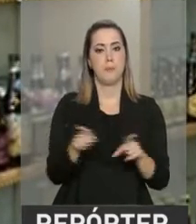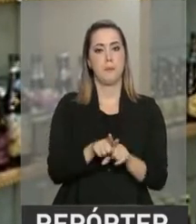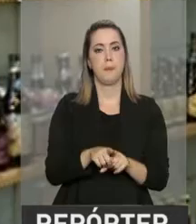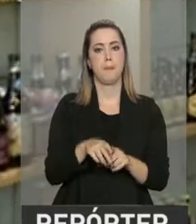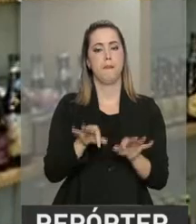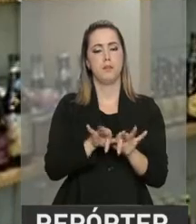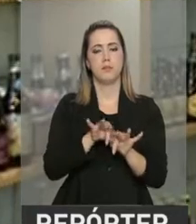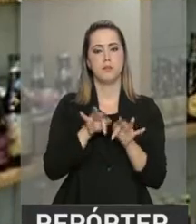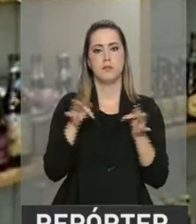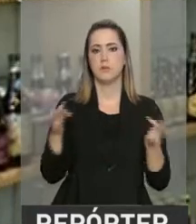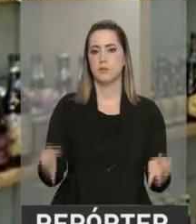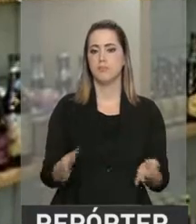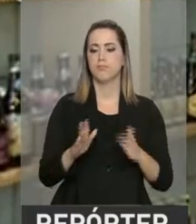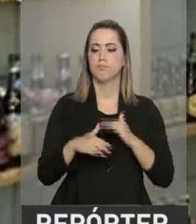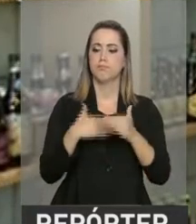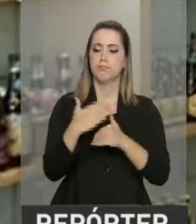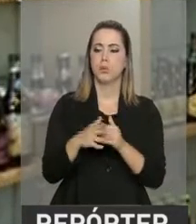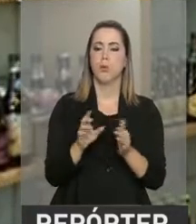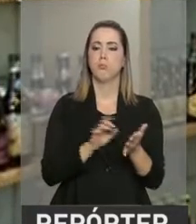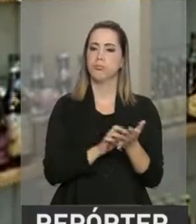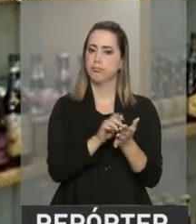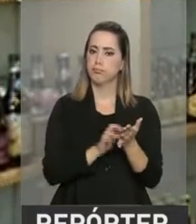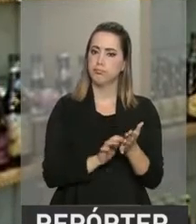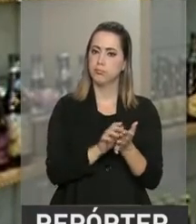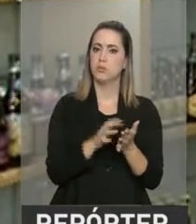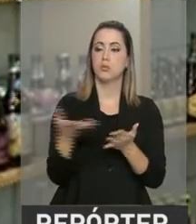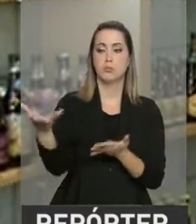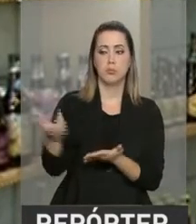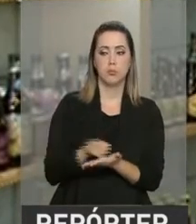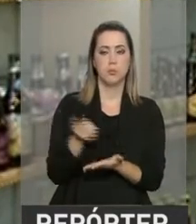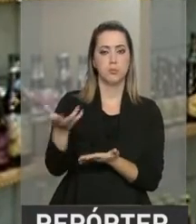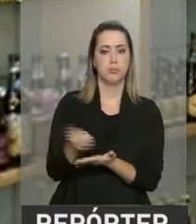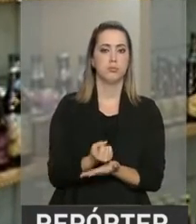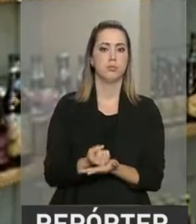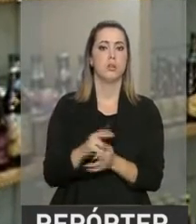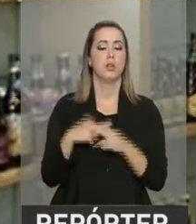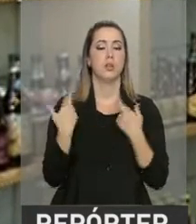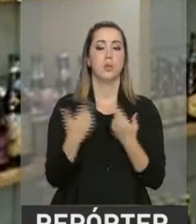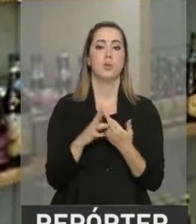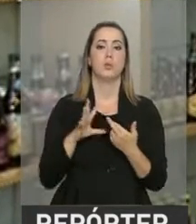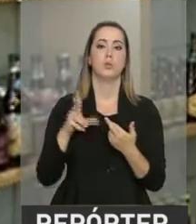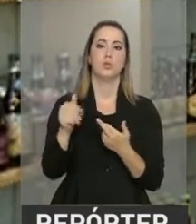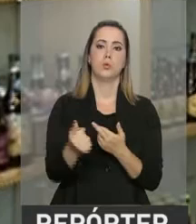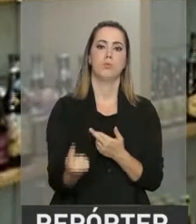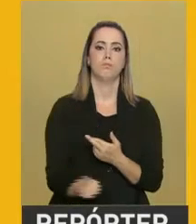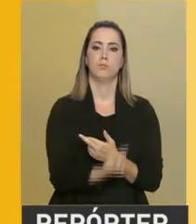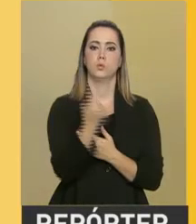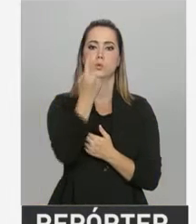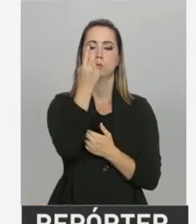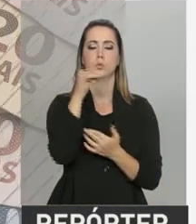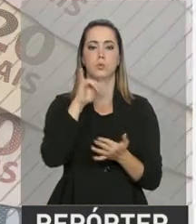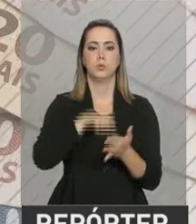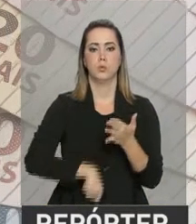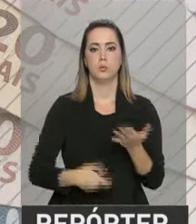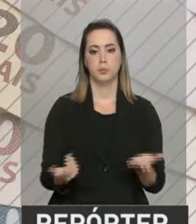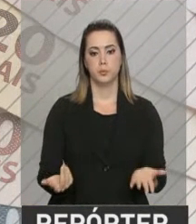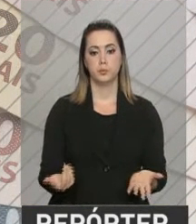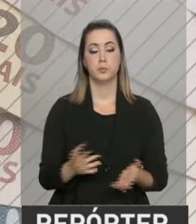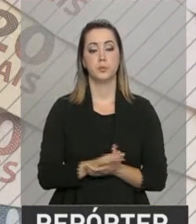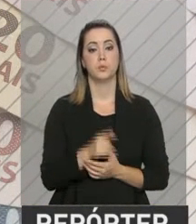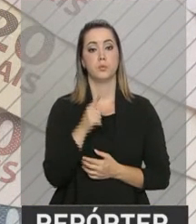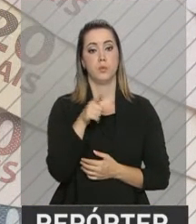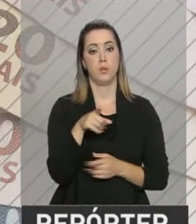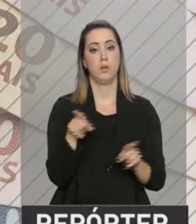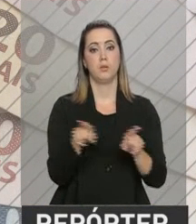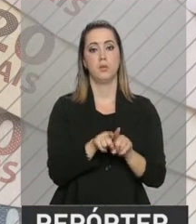simplificação dos processos de cálculo e recolhimento e unindo os tributos em uma única guia também fazem parte do programa